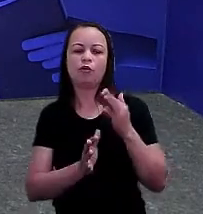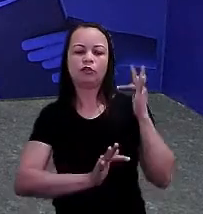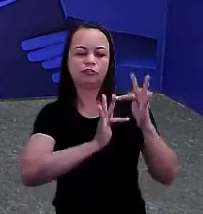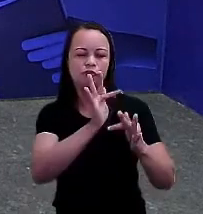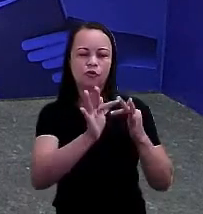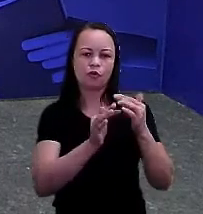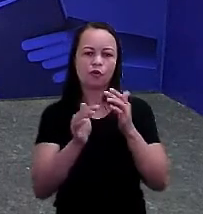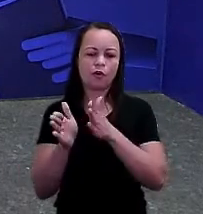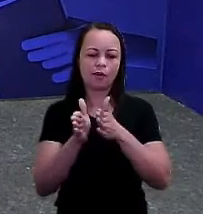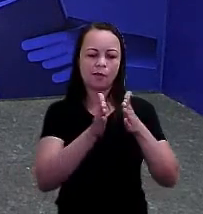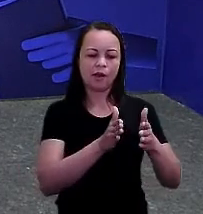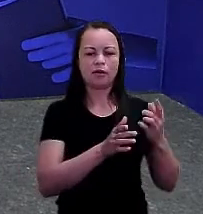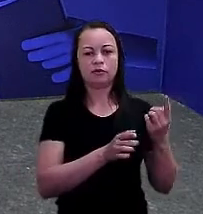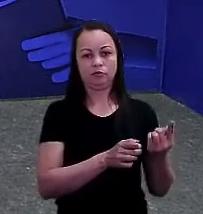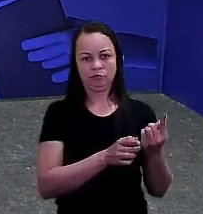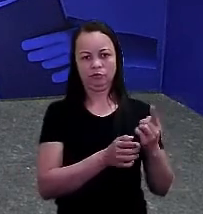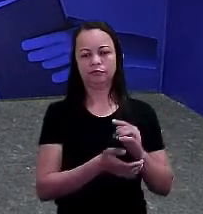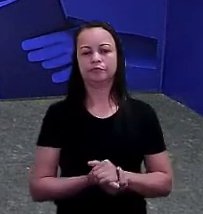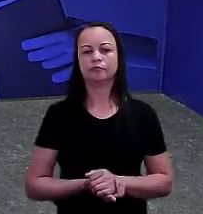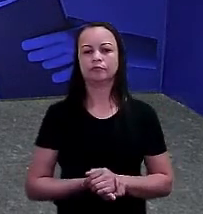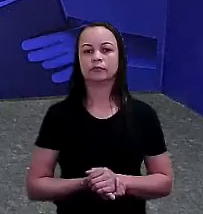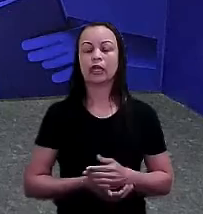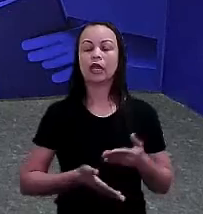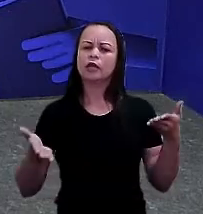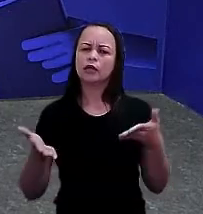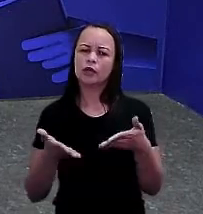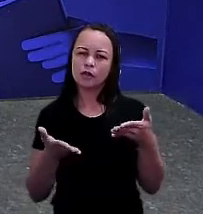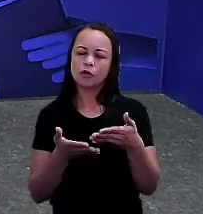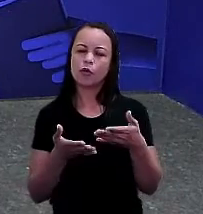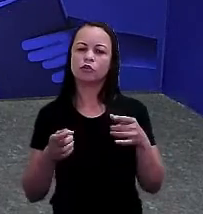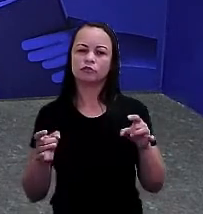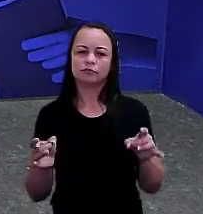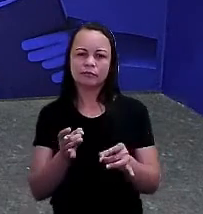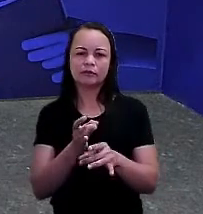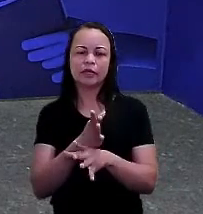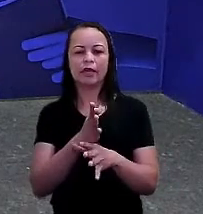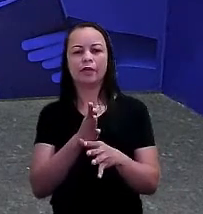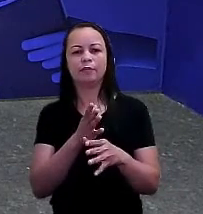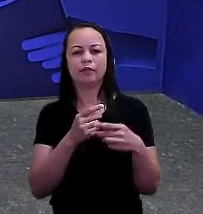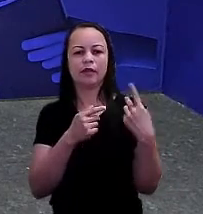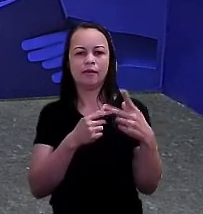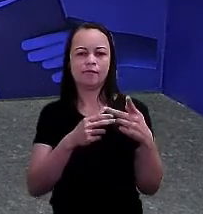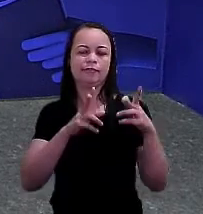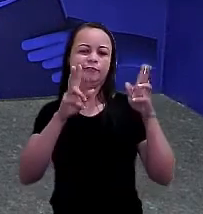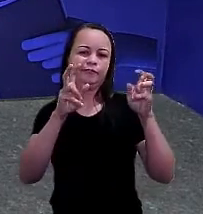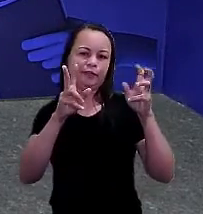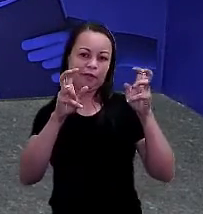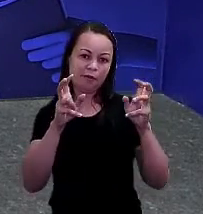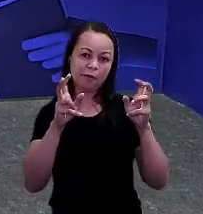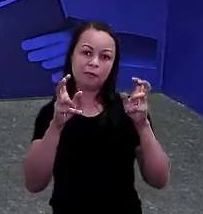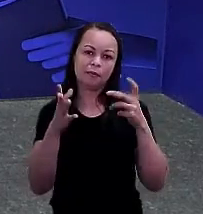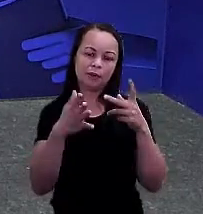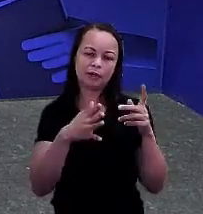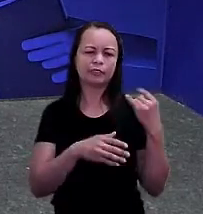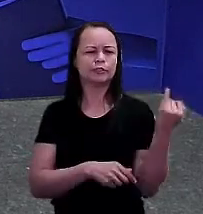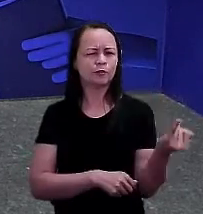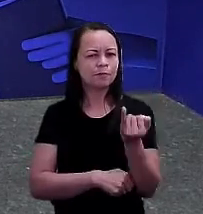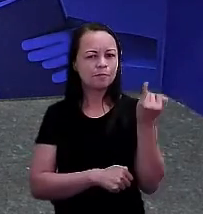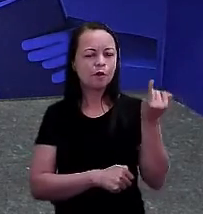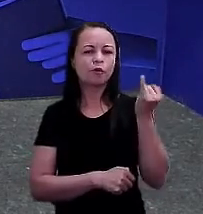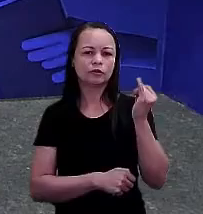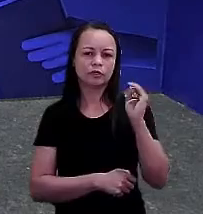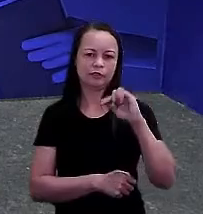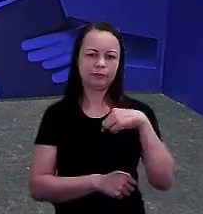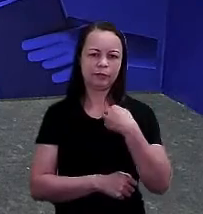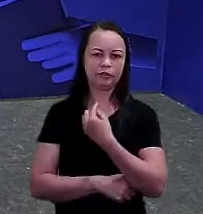que a gente viu algumas coisas, e hoje a gente encerra esse tema folclore que é tão rico, tá, na